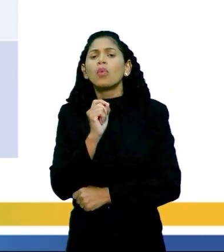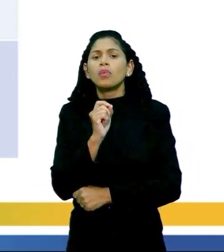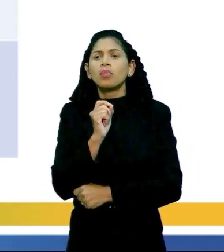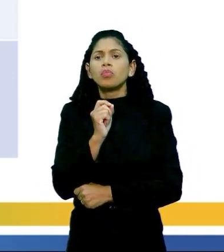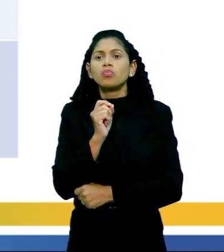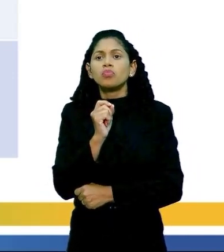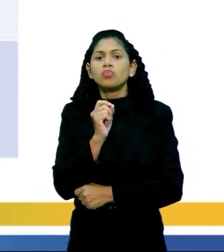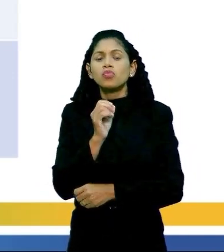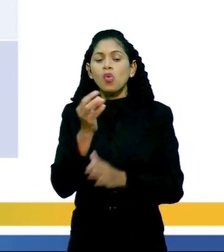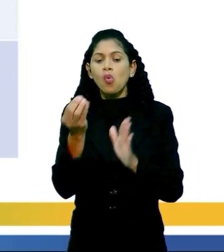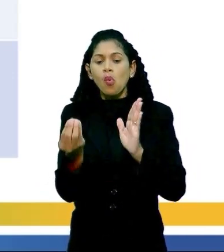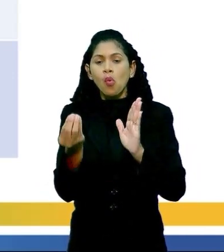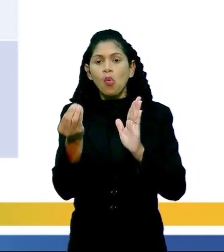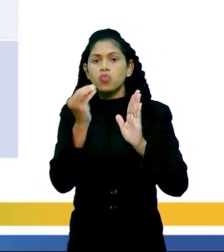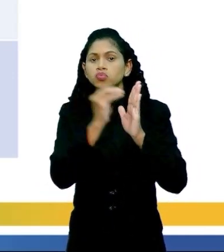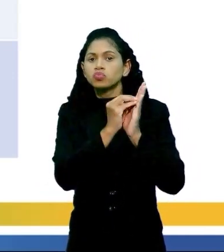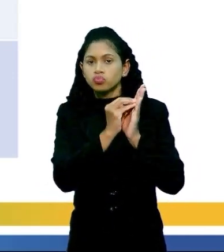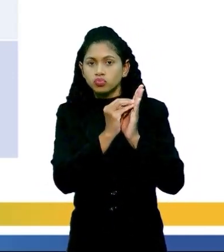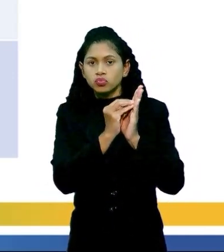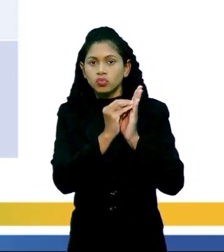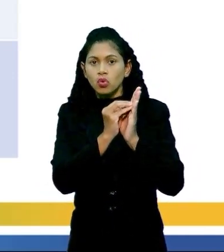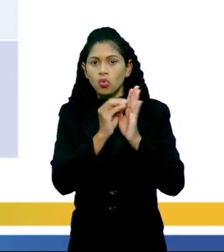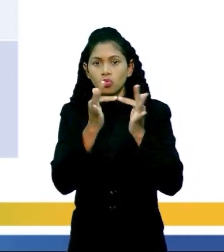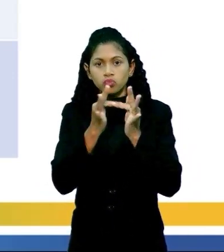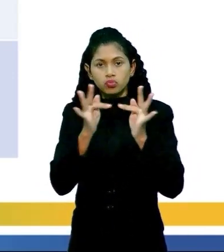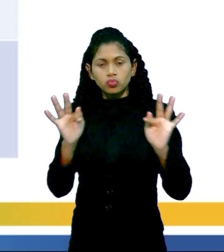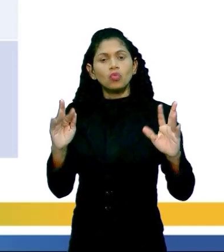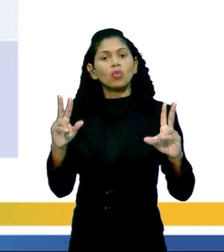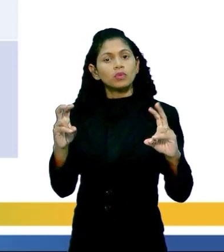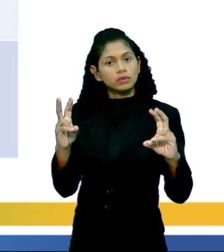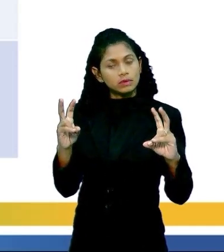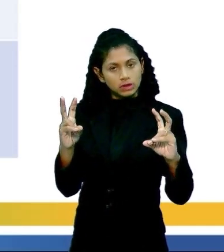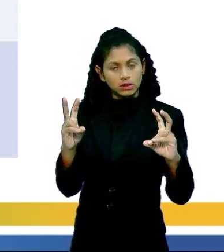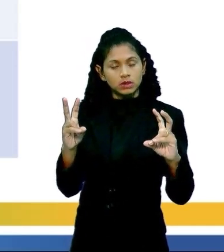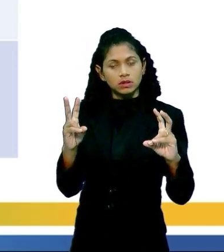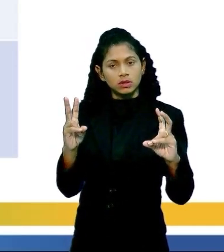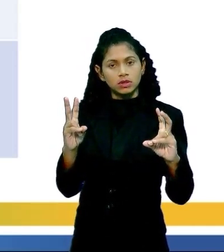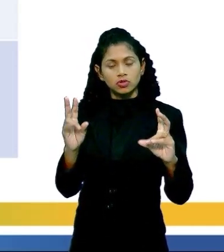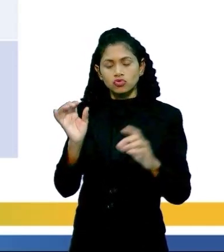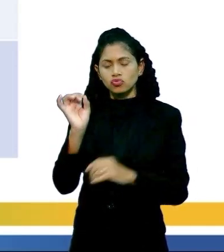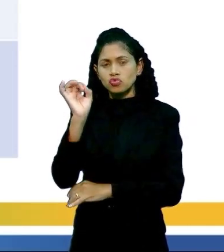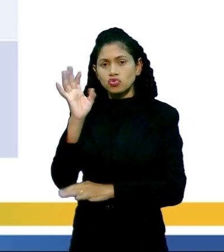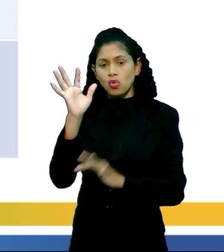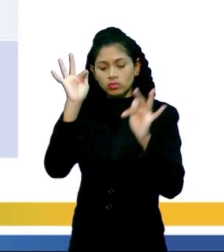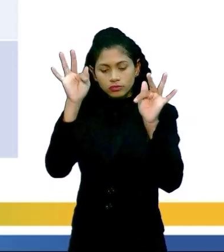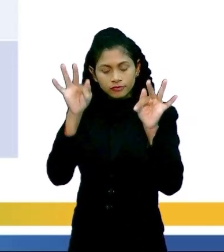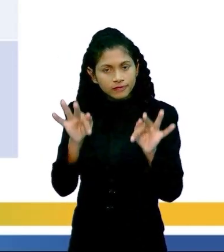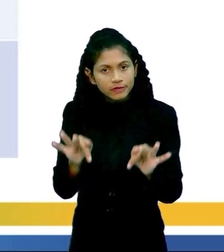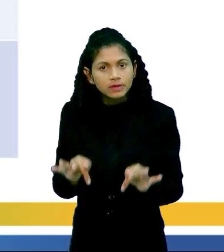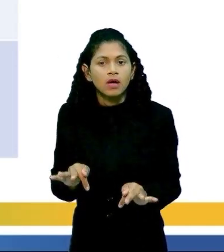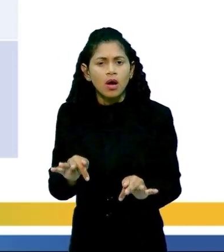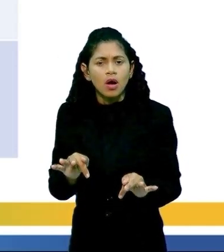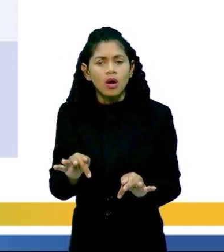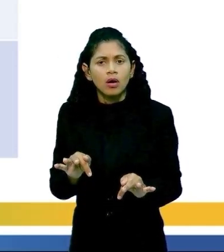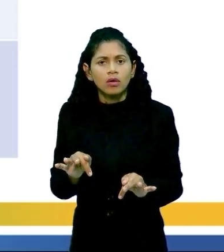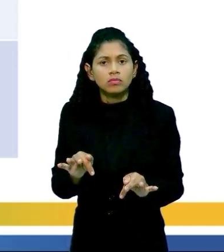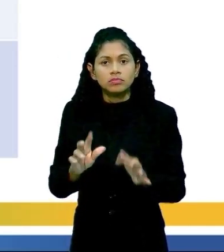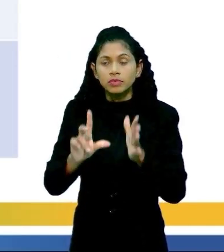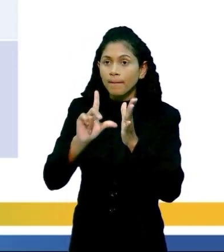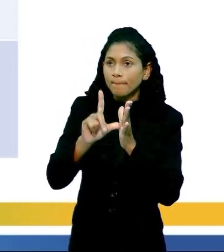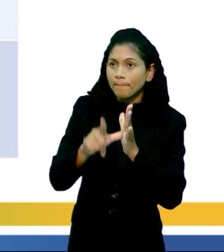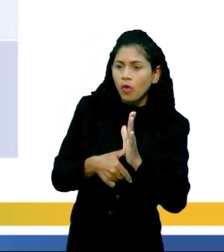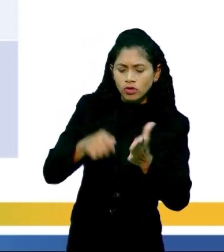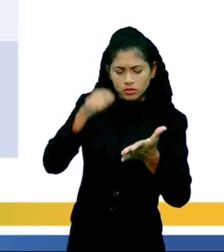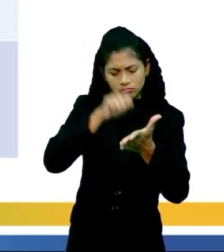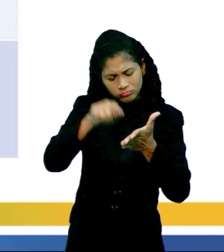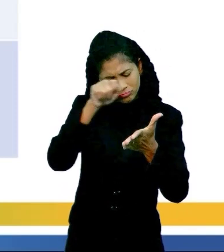título somente no final do texto, né? Ou seja, ao terminar o texto, não que ele está lá no final, né, depois da conclusão, não. Ele está no início, né, acima